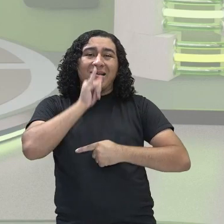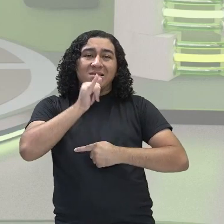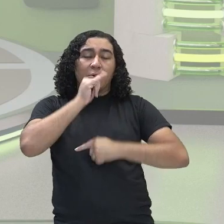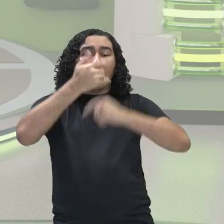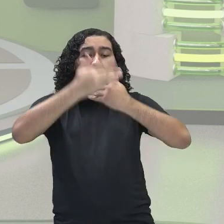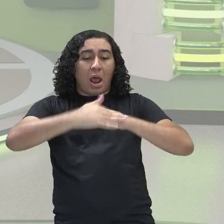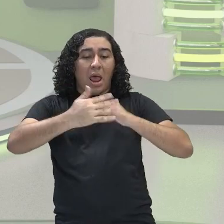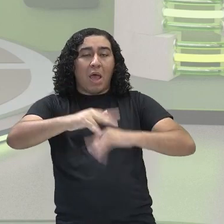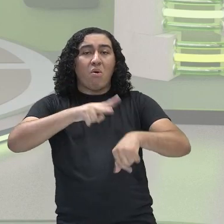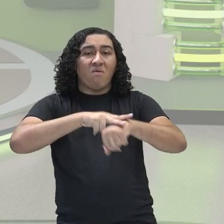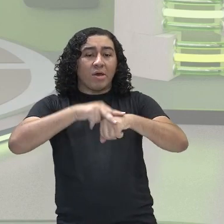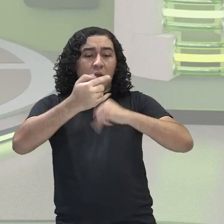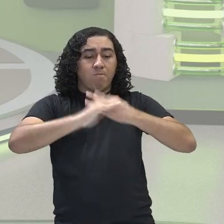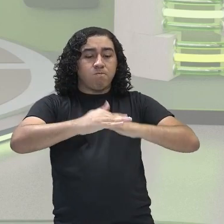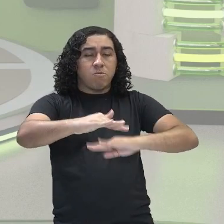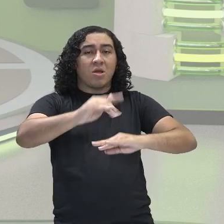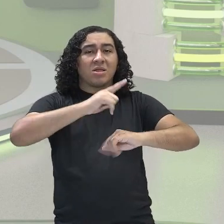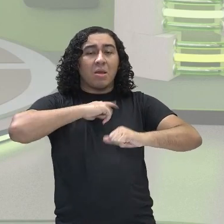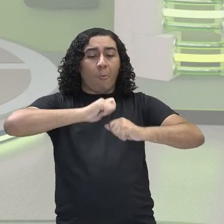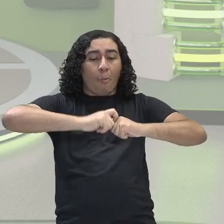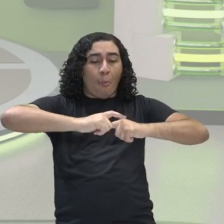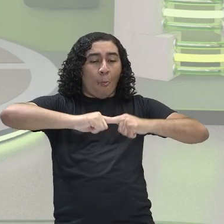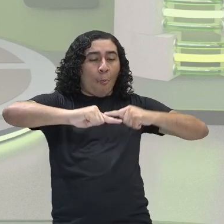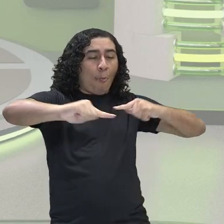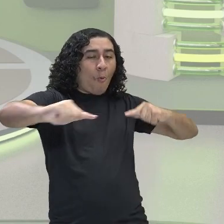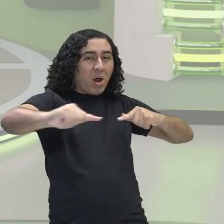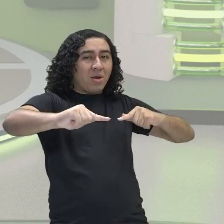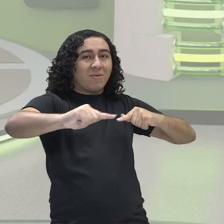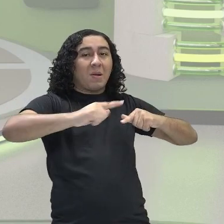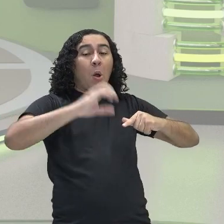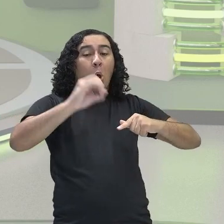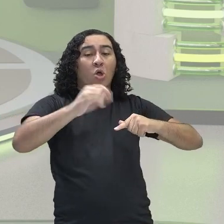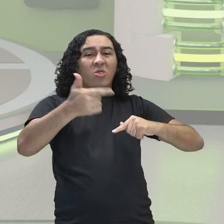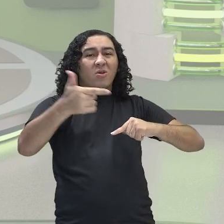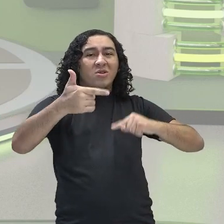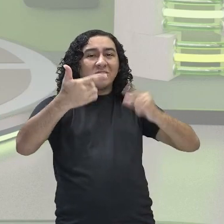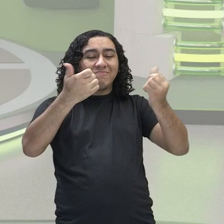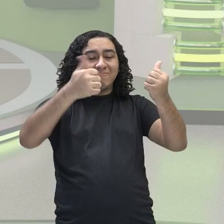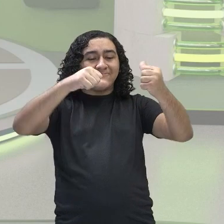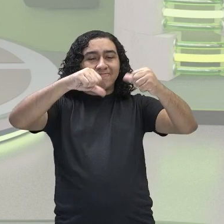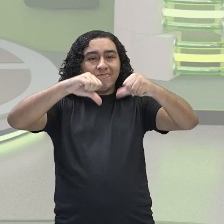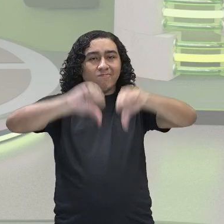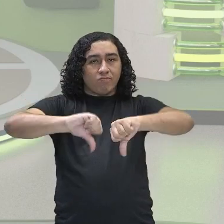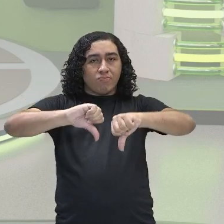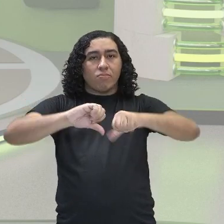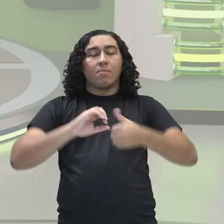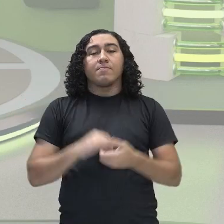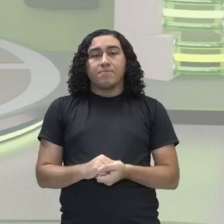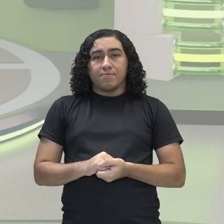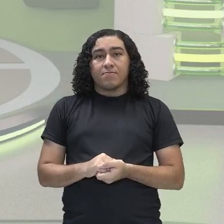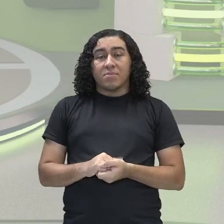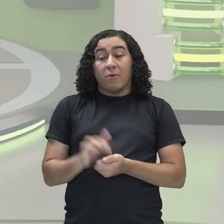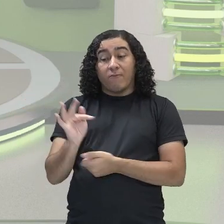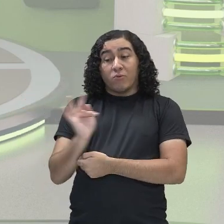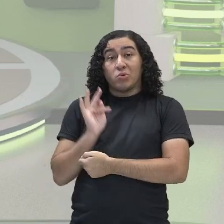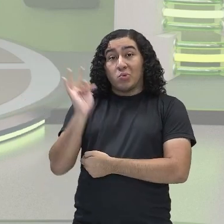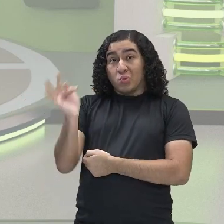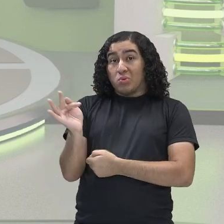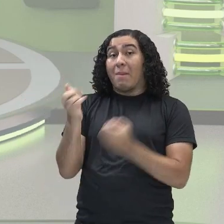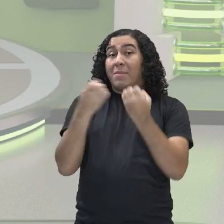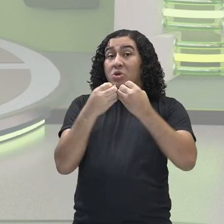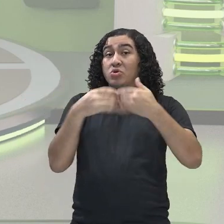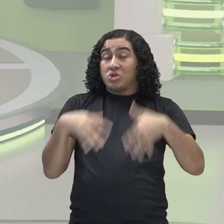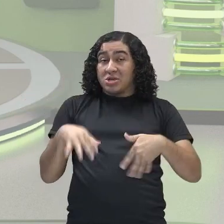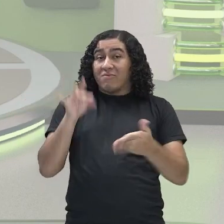ambiente, né, essas algas, a gente vai estar prejudicando a produção de oxigênio. E isso a longo prazo, né, pode ser prejudicial,